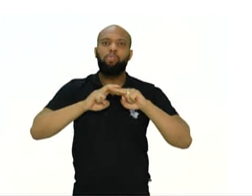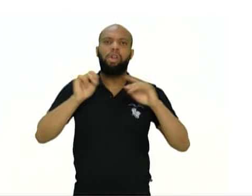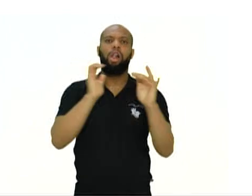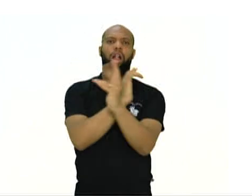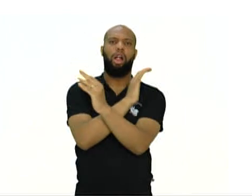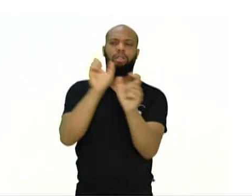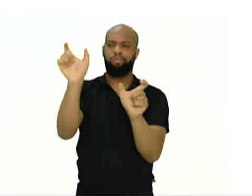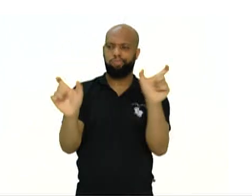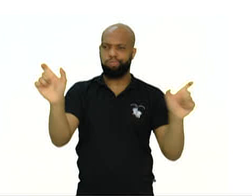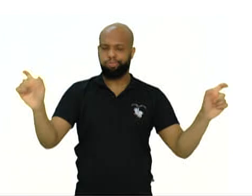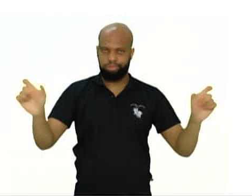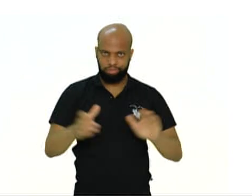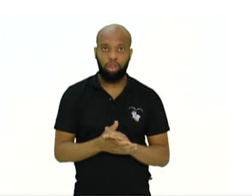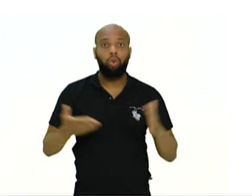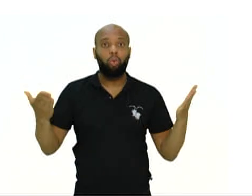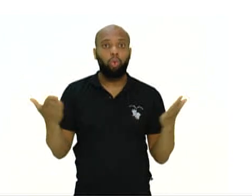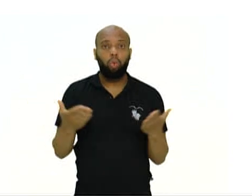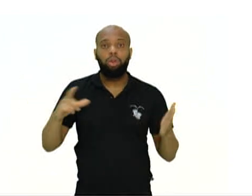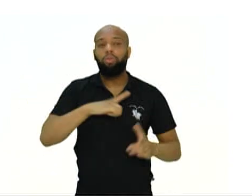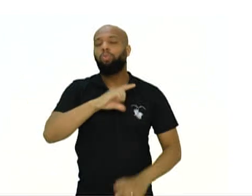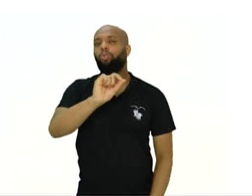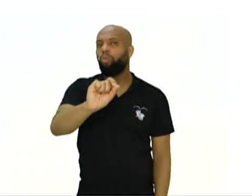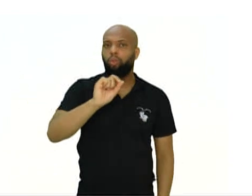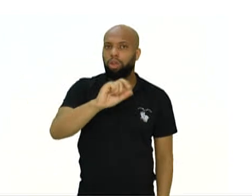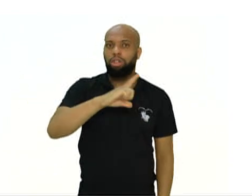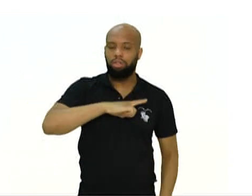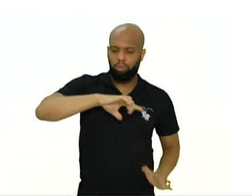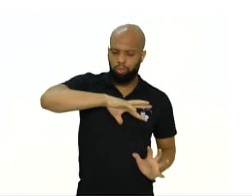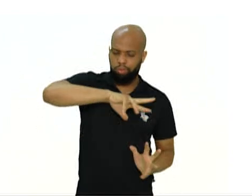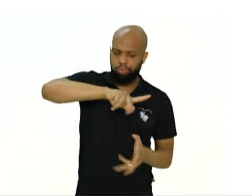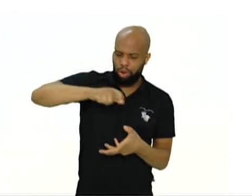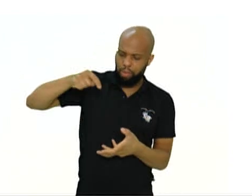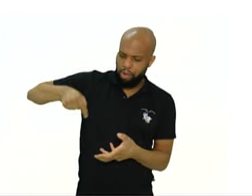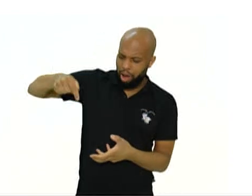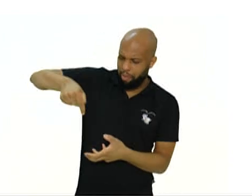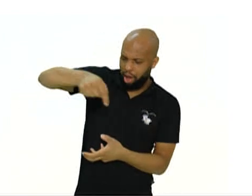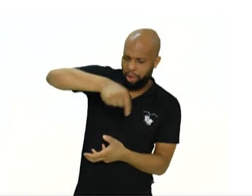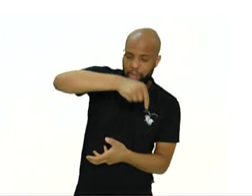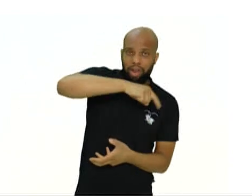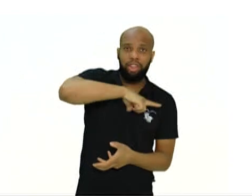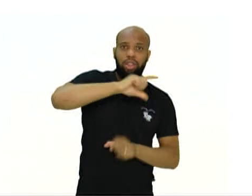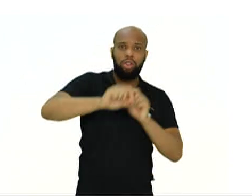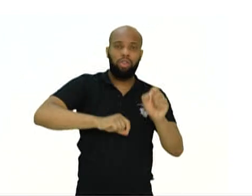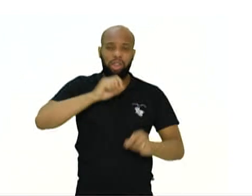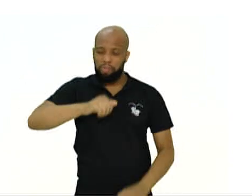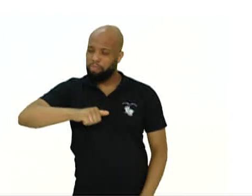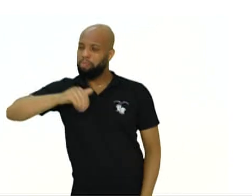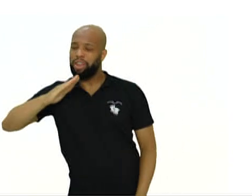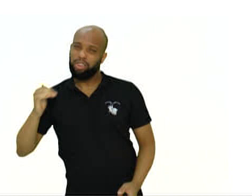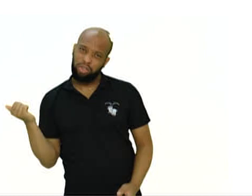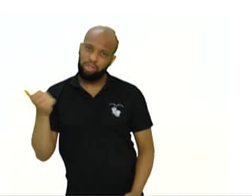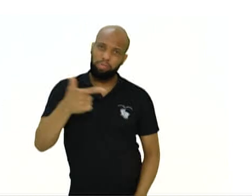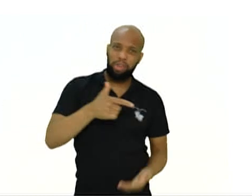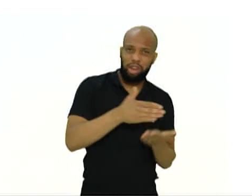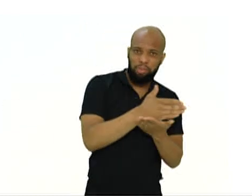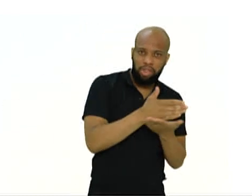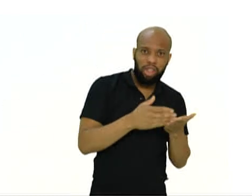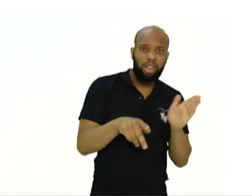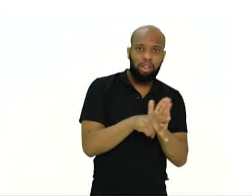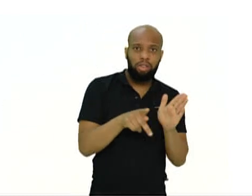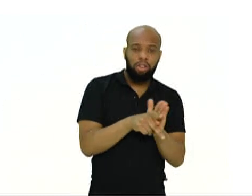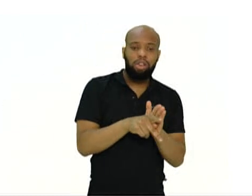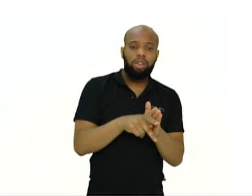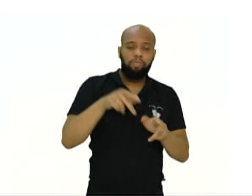urbanização. Hoje nós temos, né, aí o mundo com mais da metade da população sendo ela